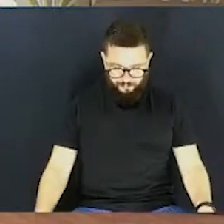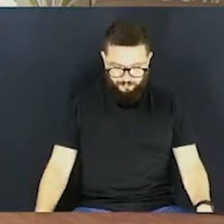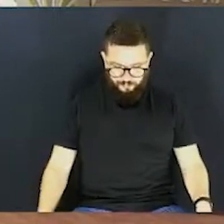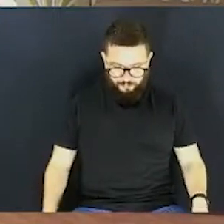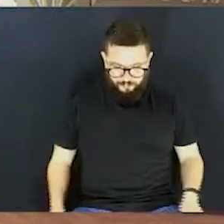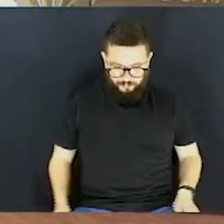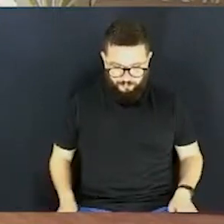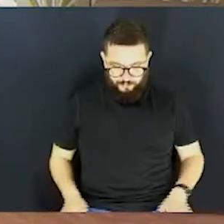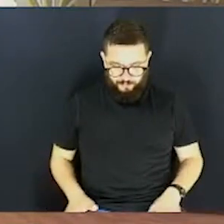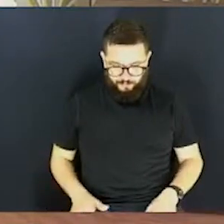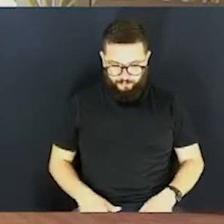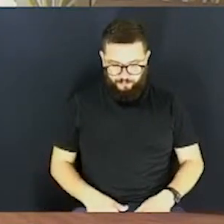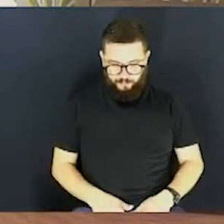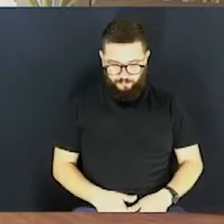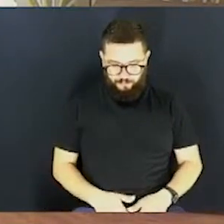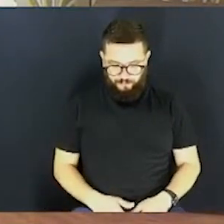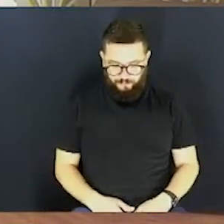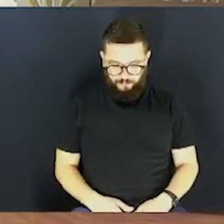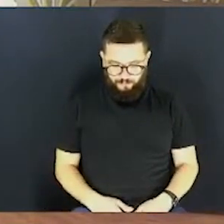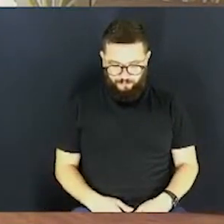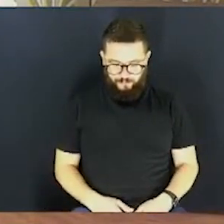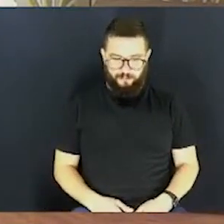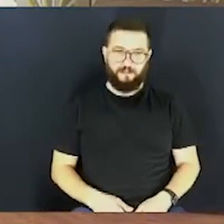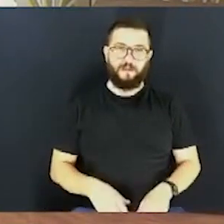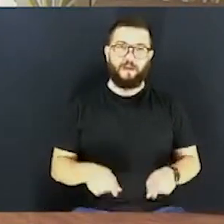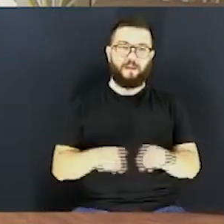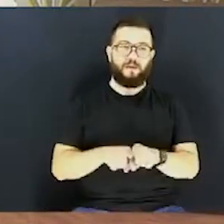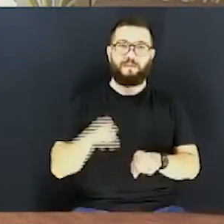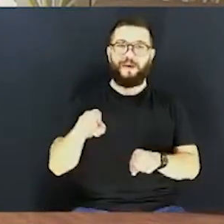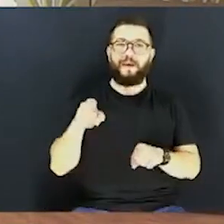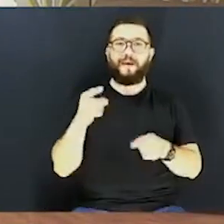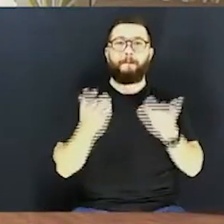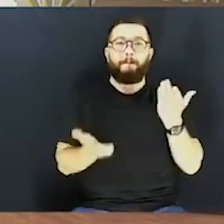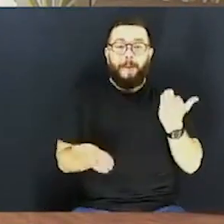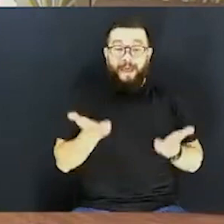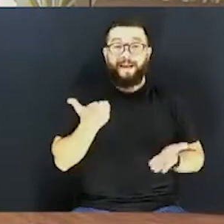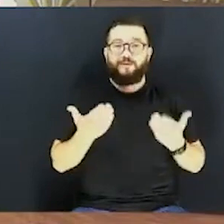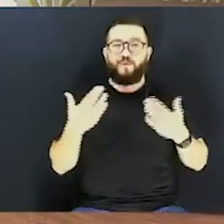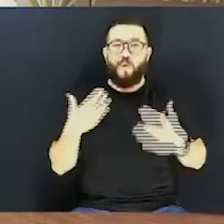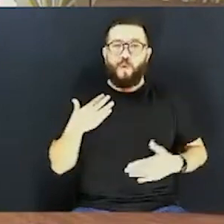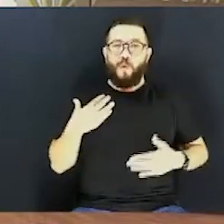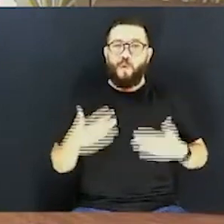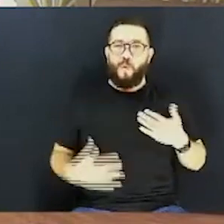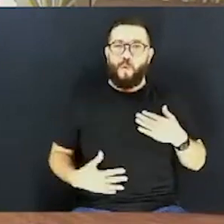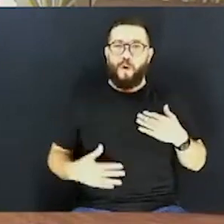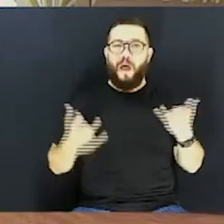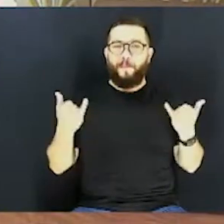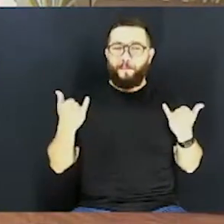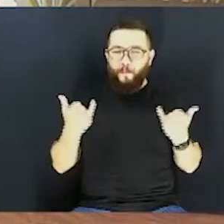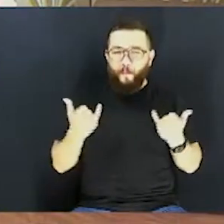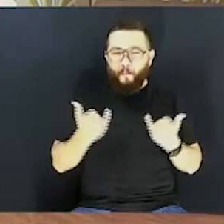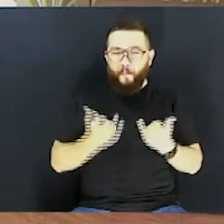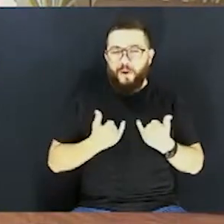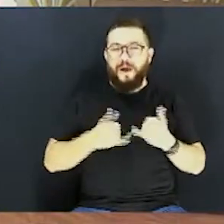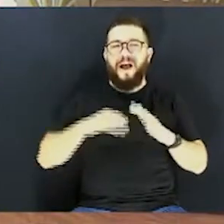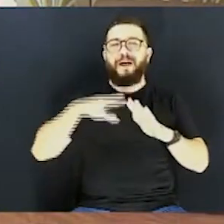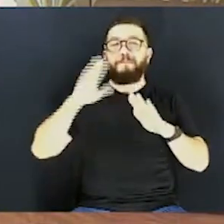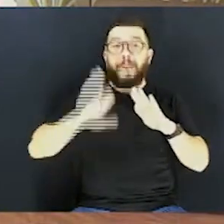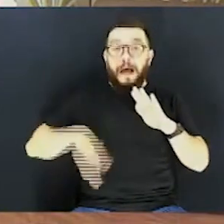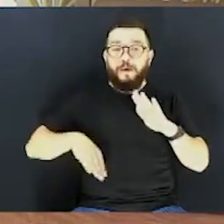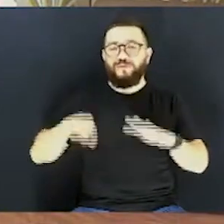nascem abaixo do peso, vamos colocar assim, do peso indicado pelos órgãos de